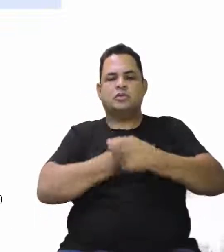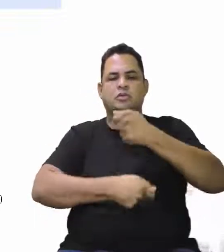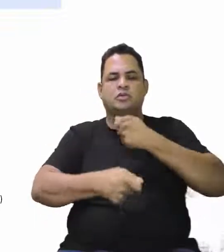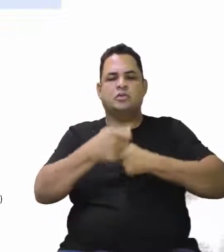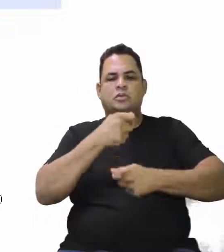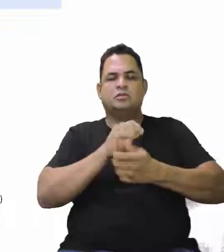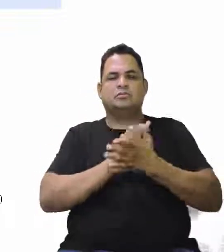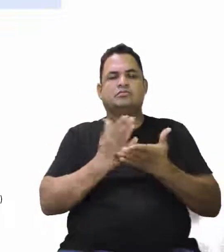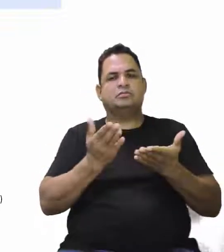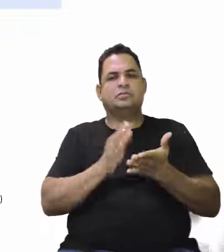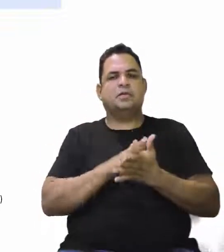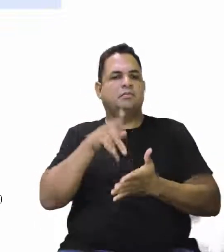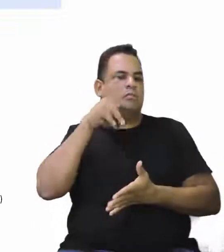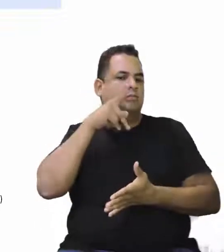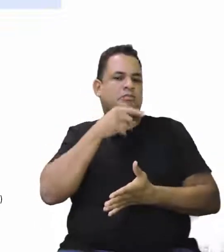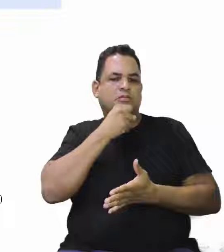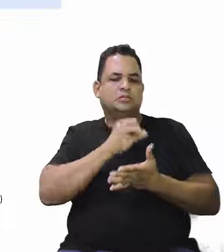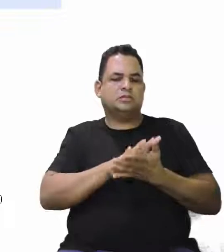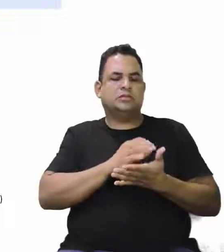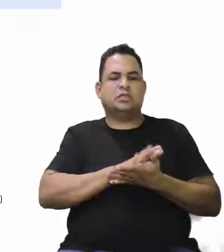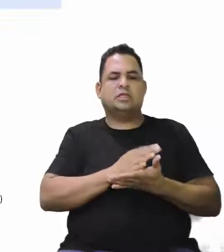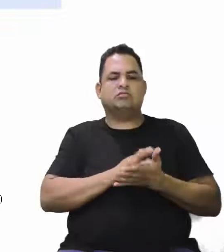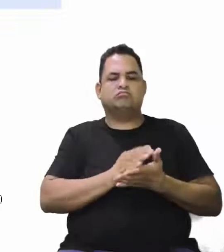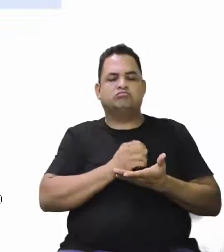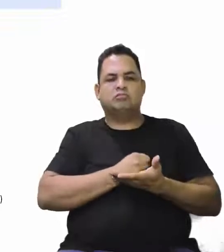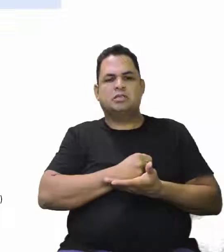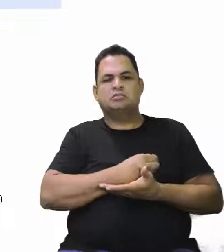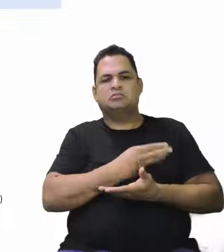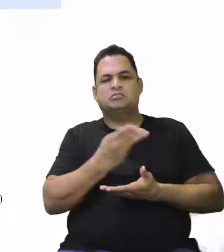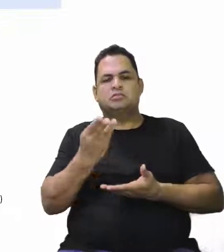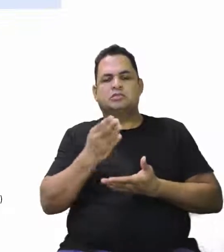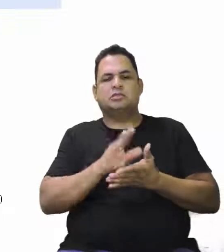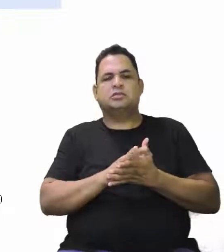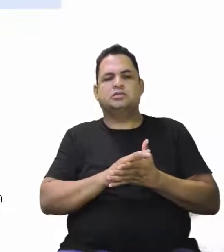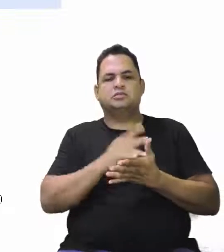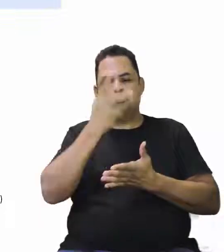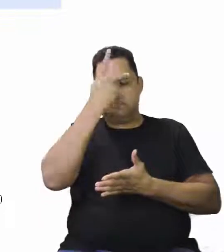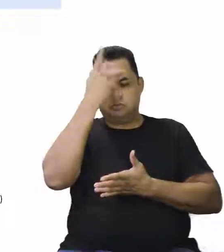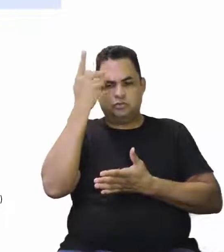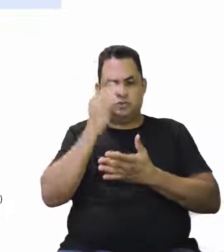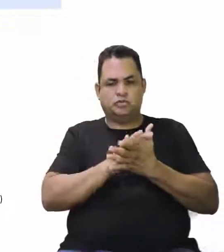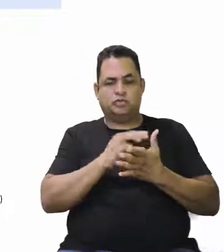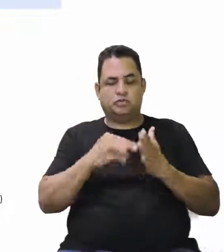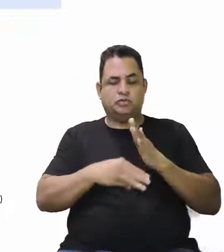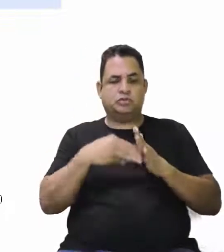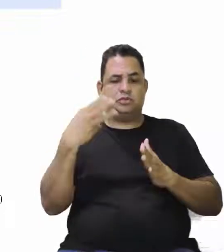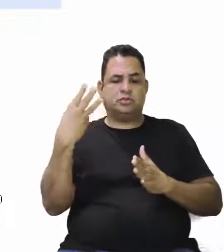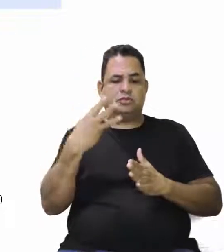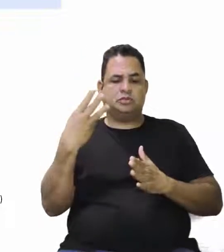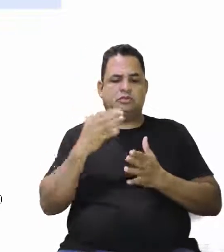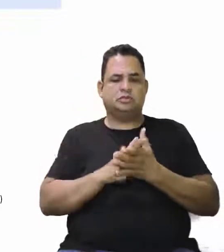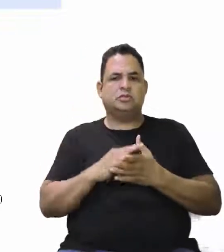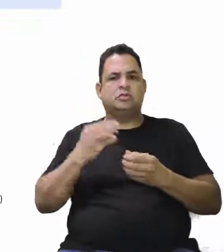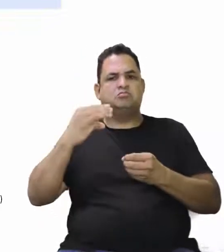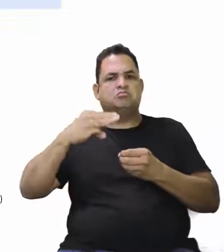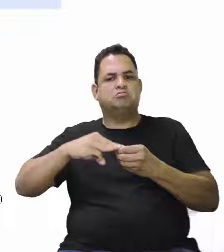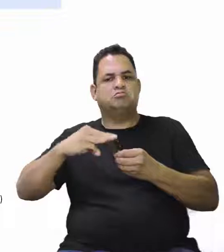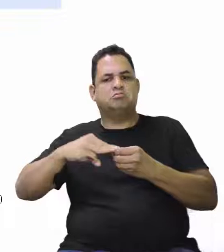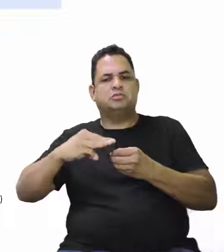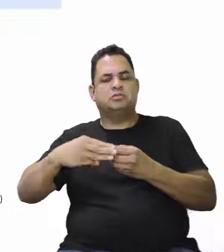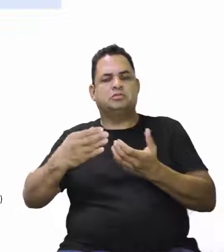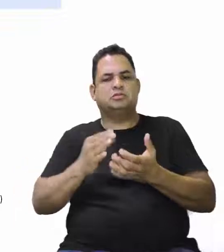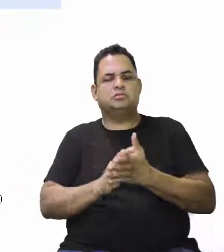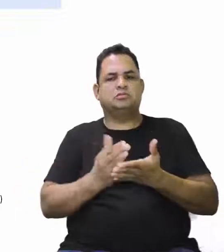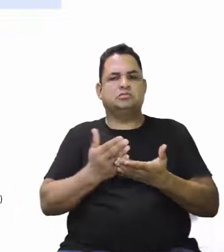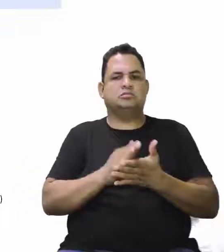por exemplo, em Porto Velho, a gente tem uma grande concentração de pessoas no terciário. Mas, de repente, o município aí do seu